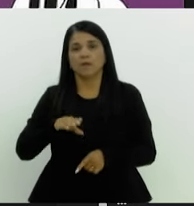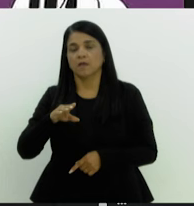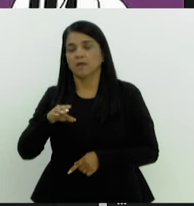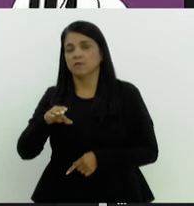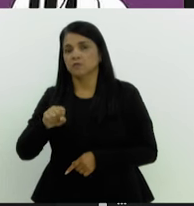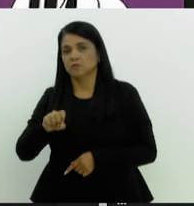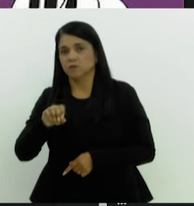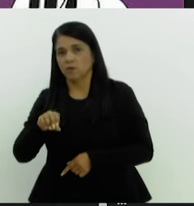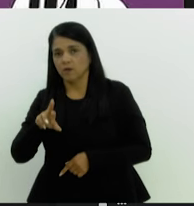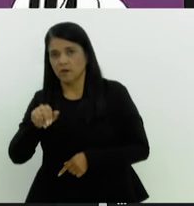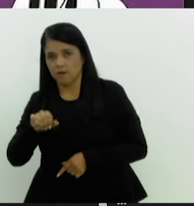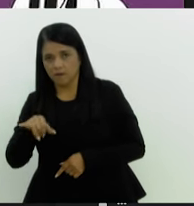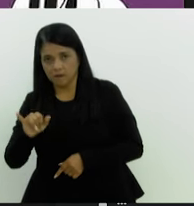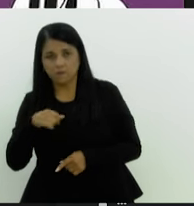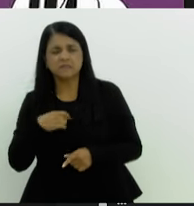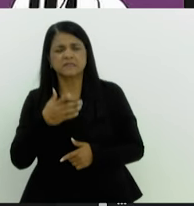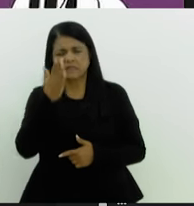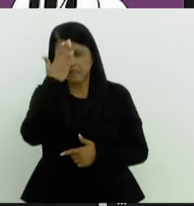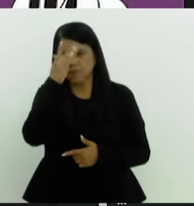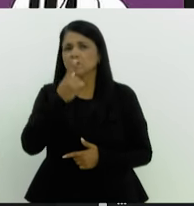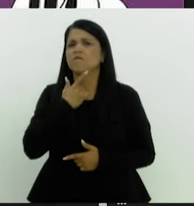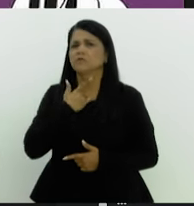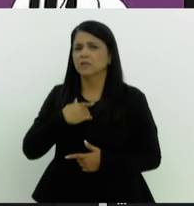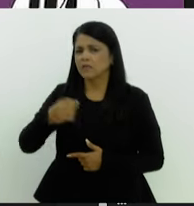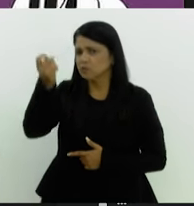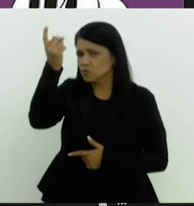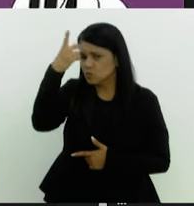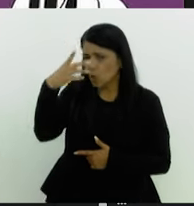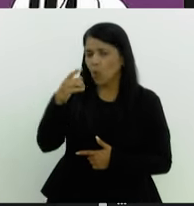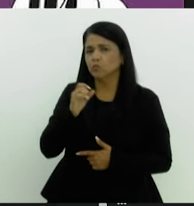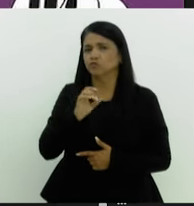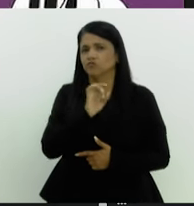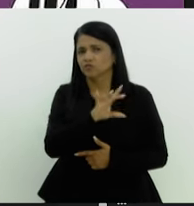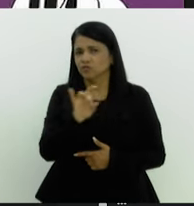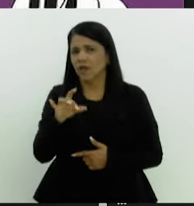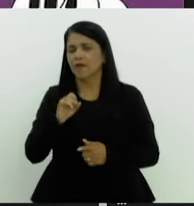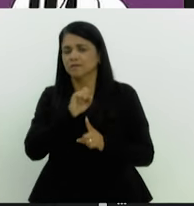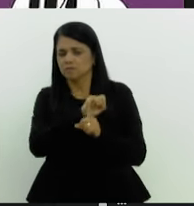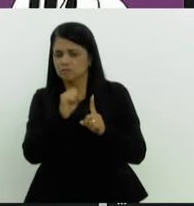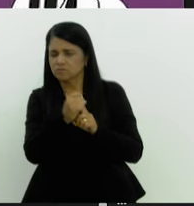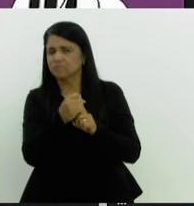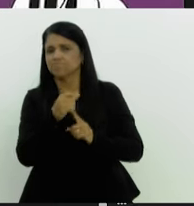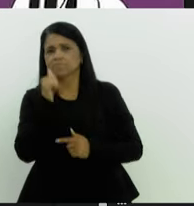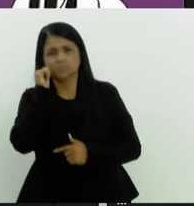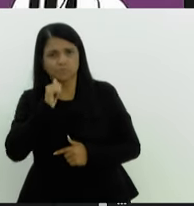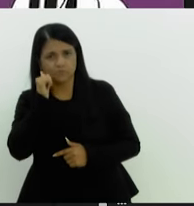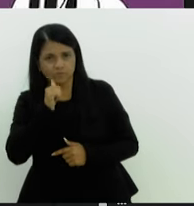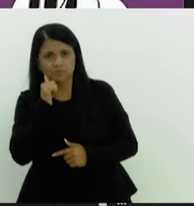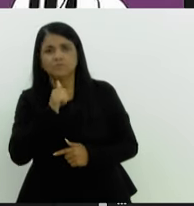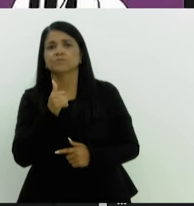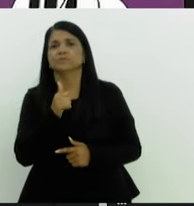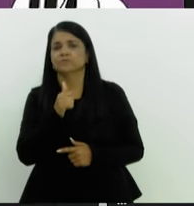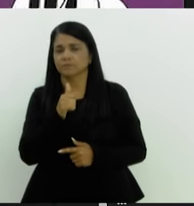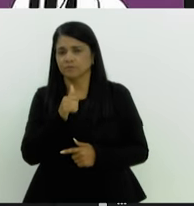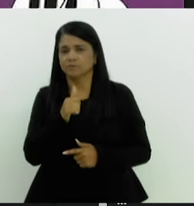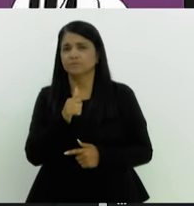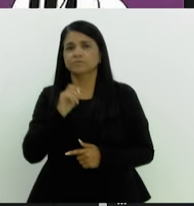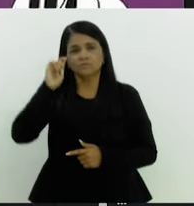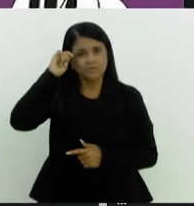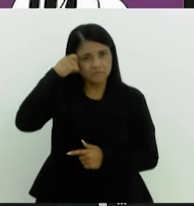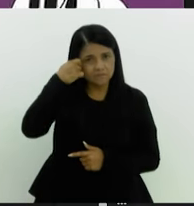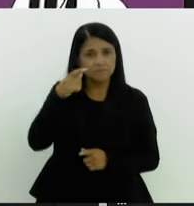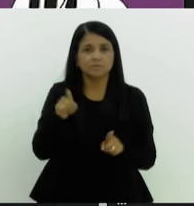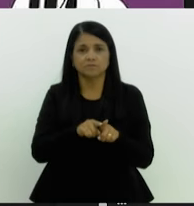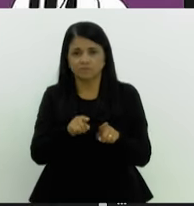sabemos a vontade e a vocação né de vários segmentos nosssa sociedade das mulheres e das mulheres eh negras